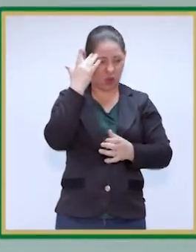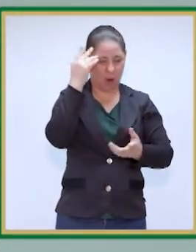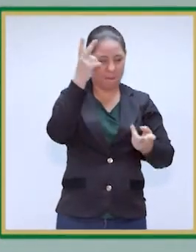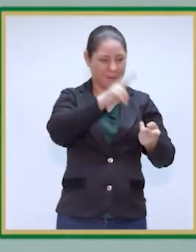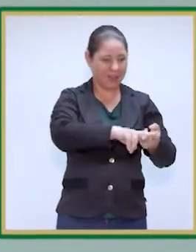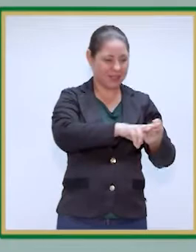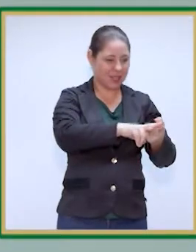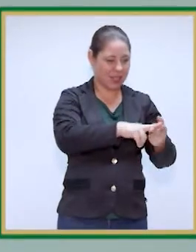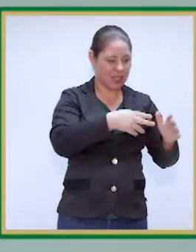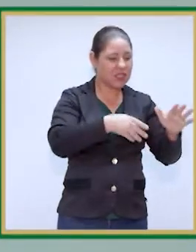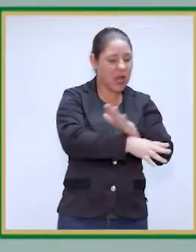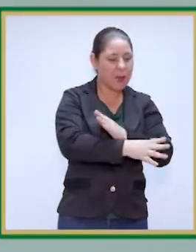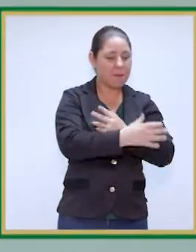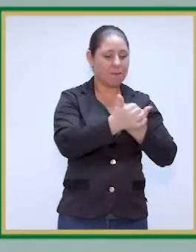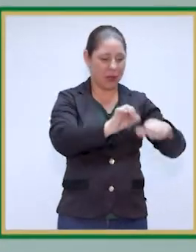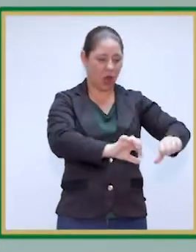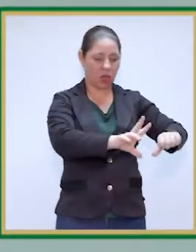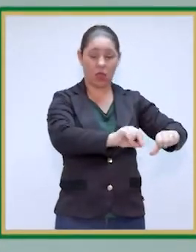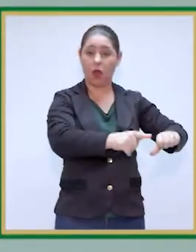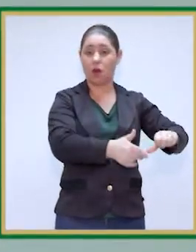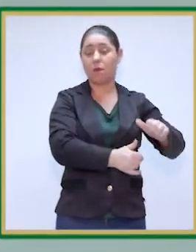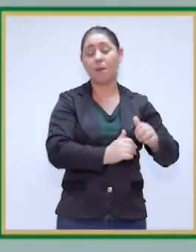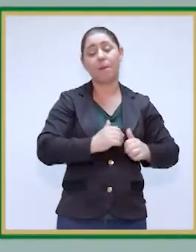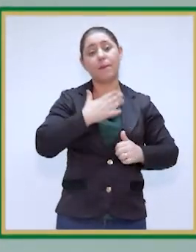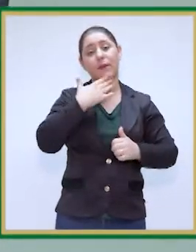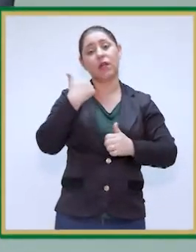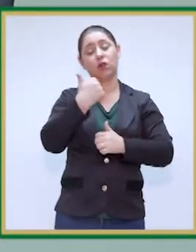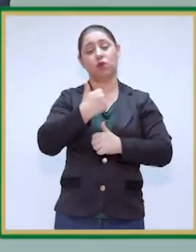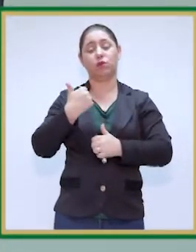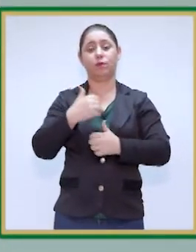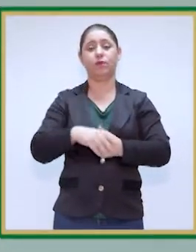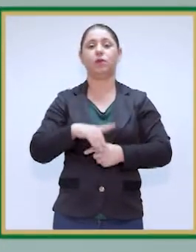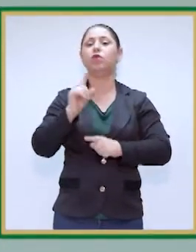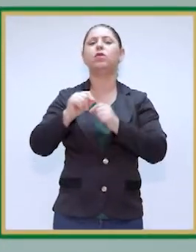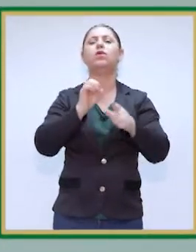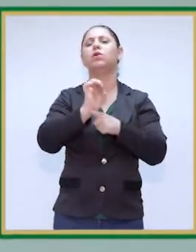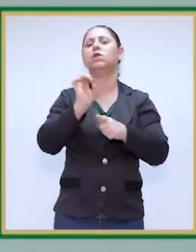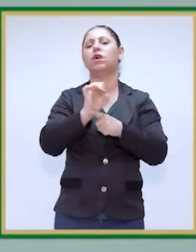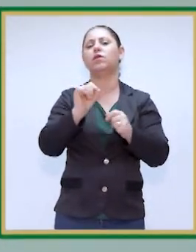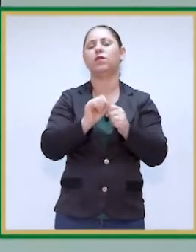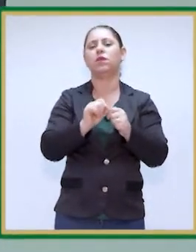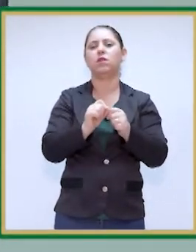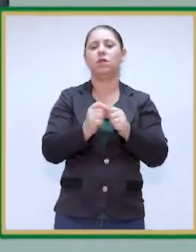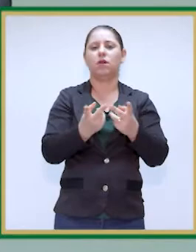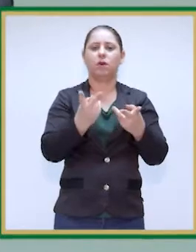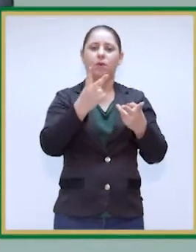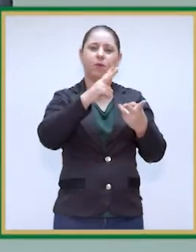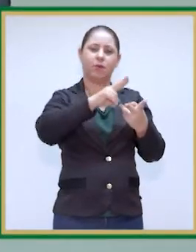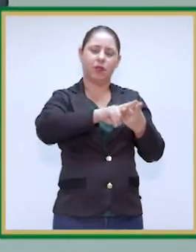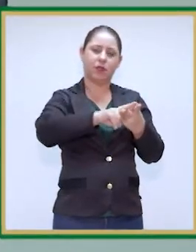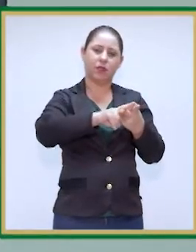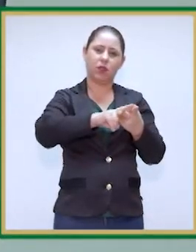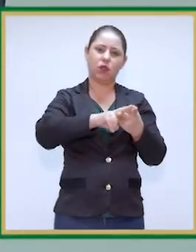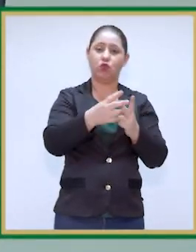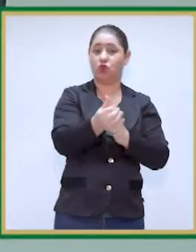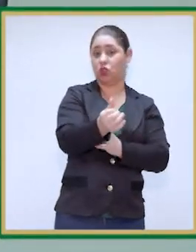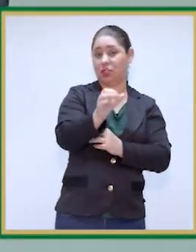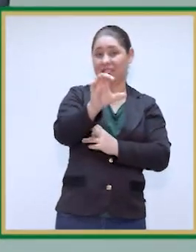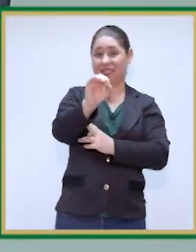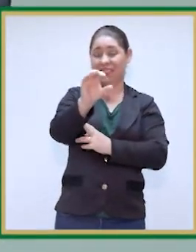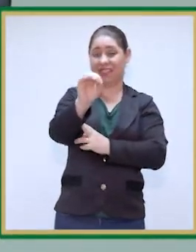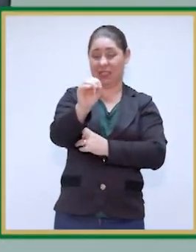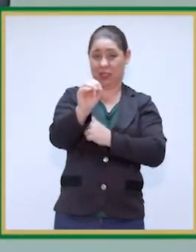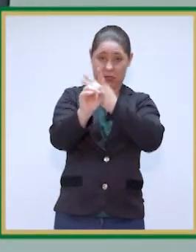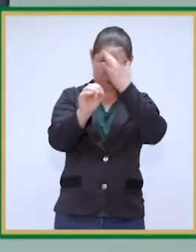que quer que as pessoas saiam pior. A gente vai querer que ela saia melhor. E o que o Estado faz para isso? Um presídio de 1.000, quer dizer, um presídio